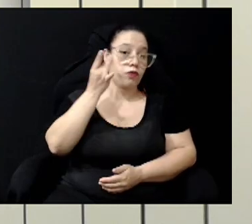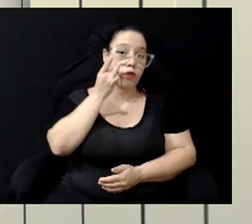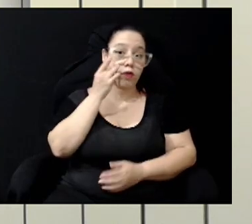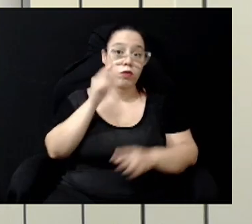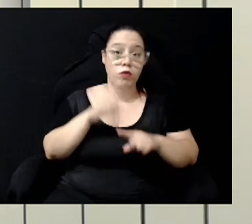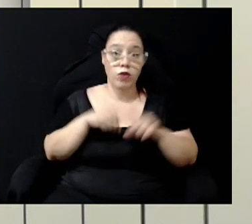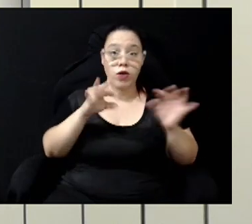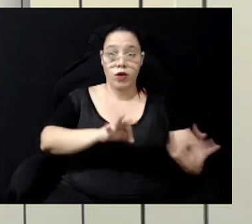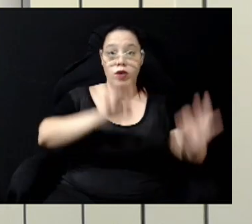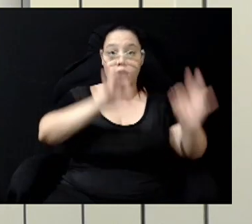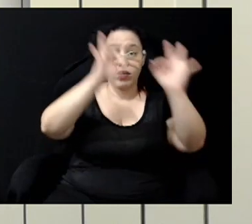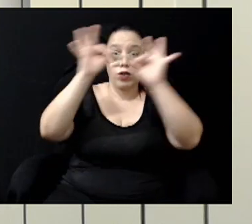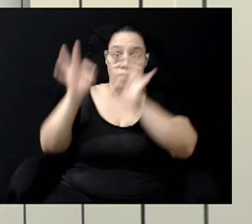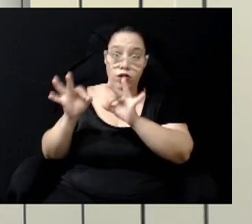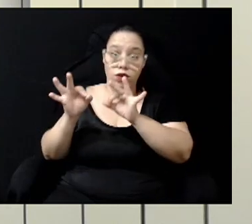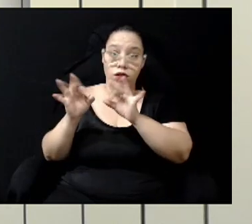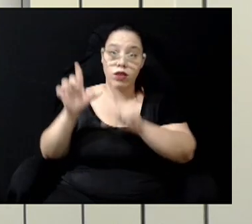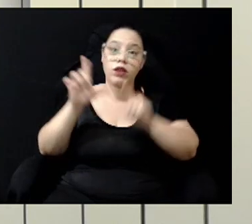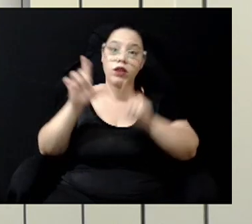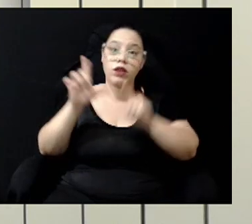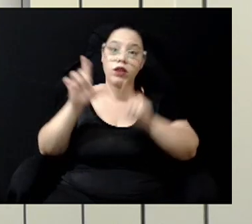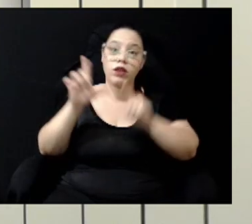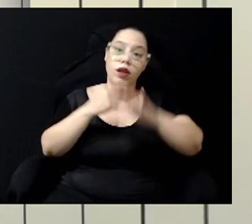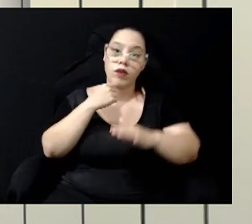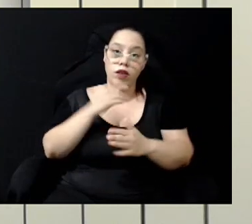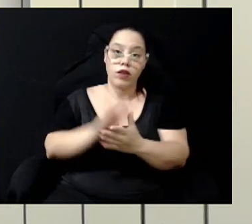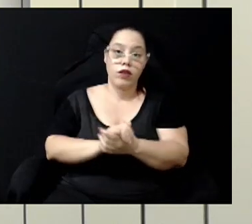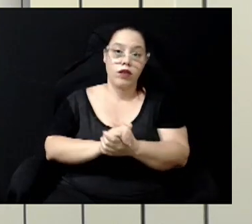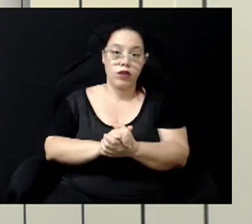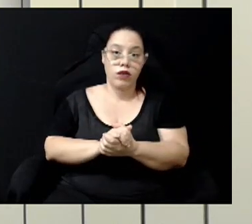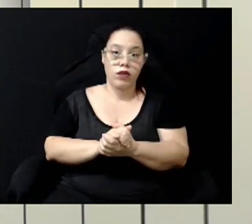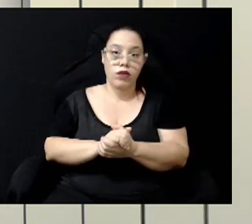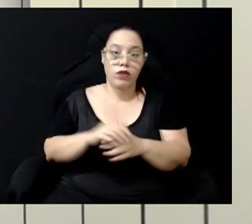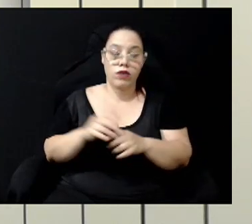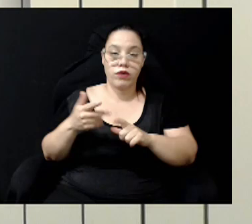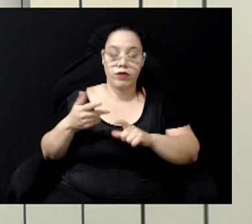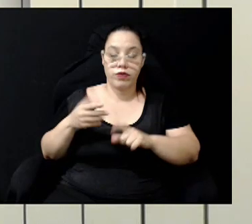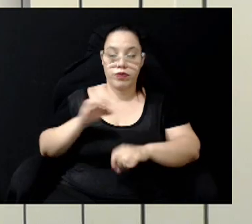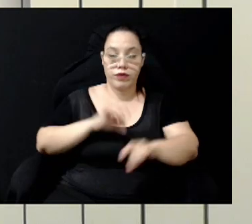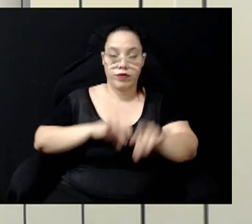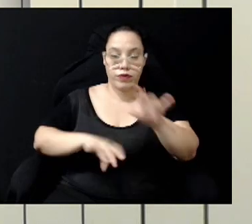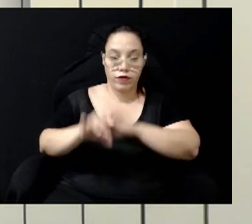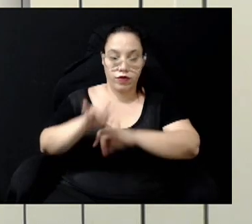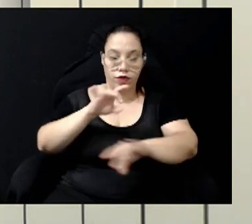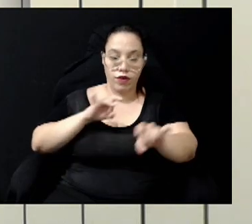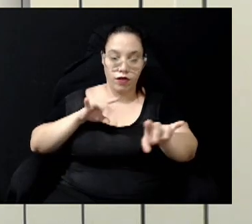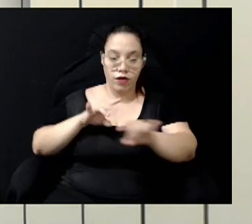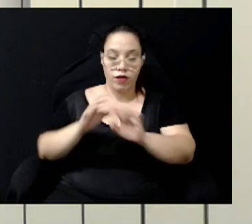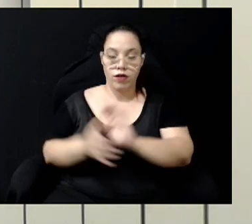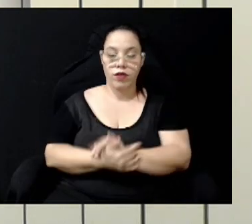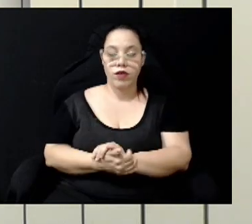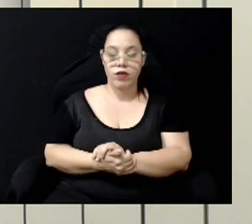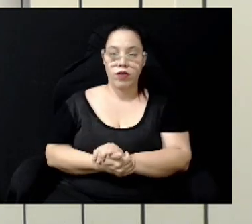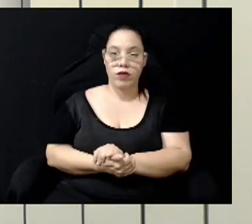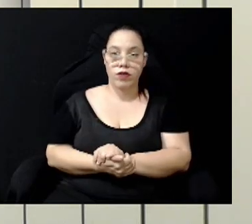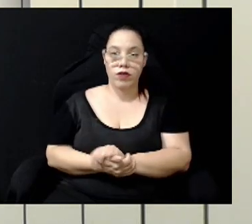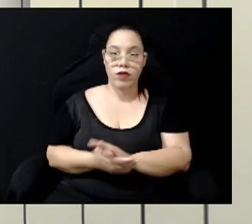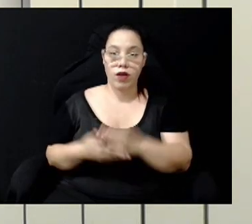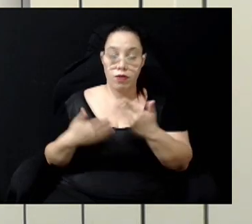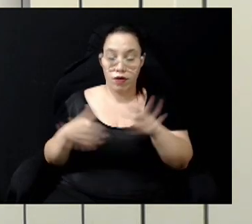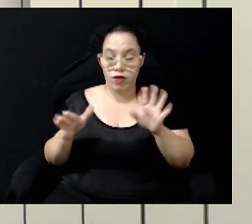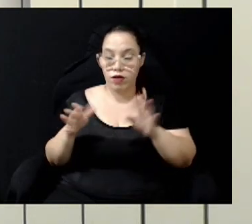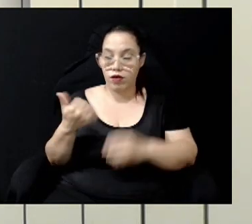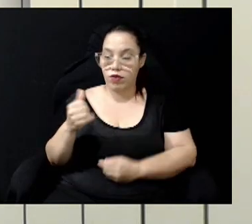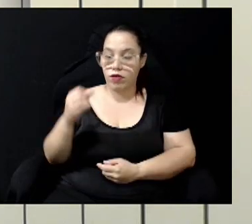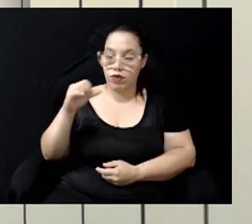audiência pela TV Câmara Campinas, em sinal digital 11.3, no sinal aberto 11.3,